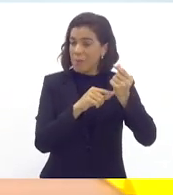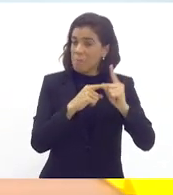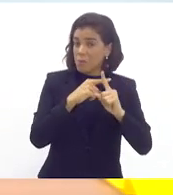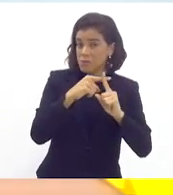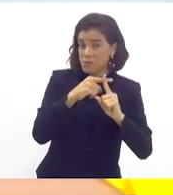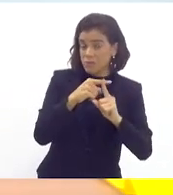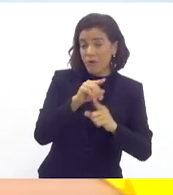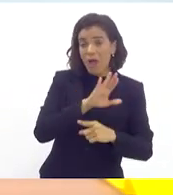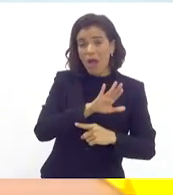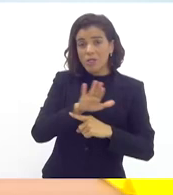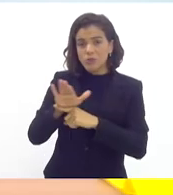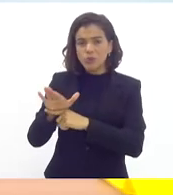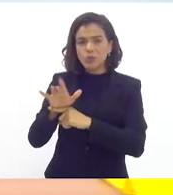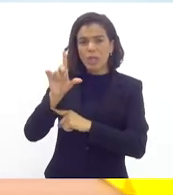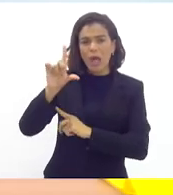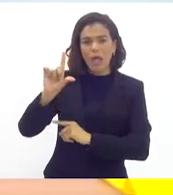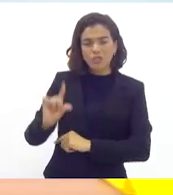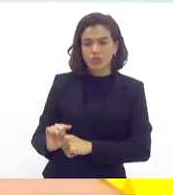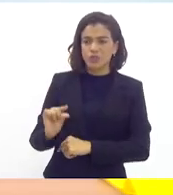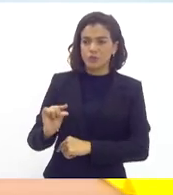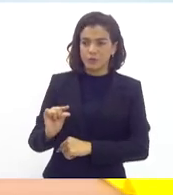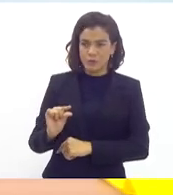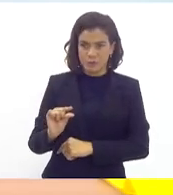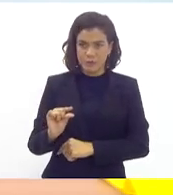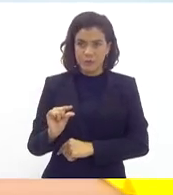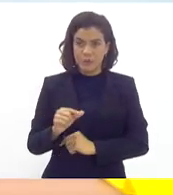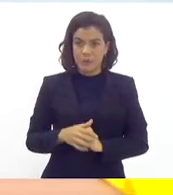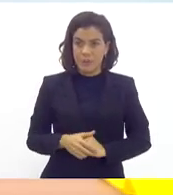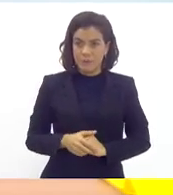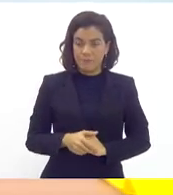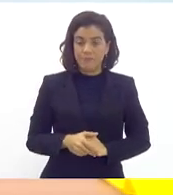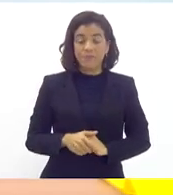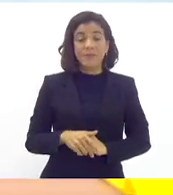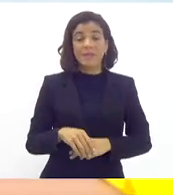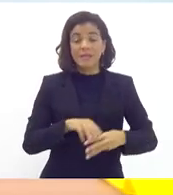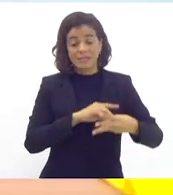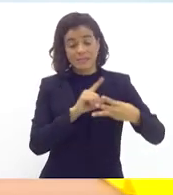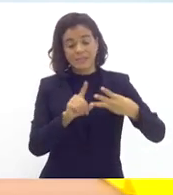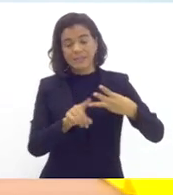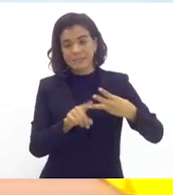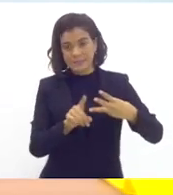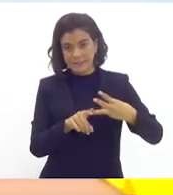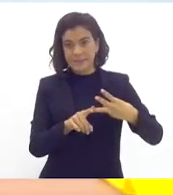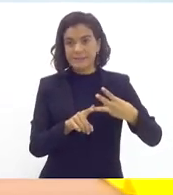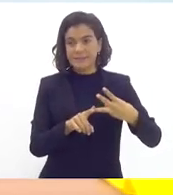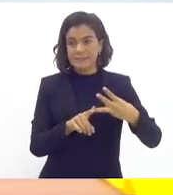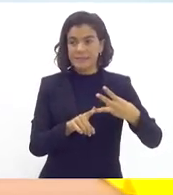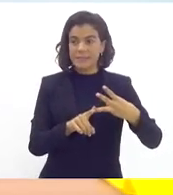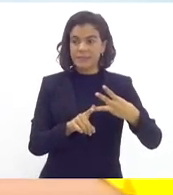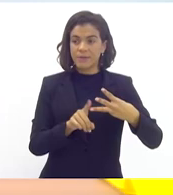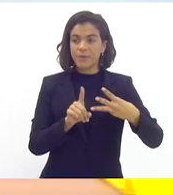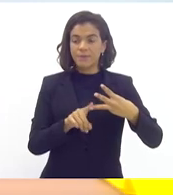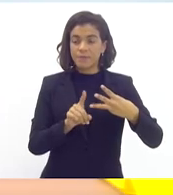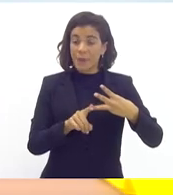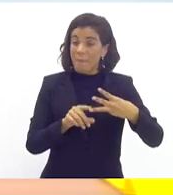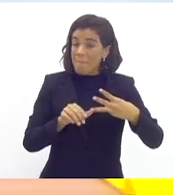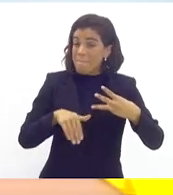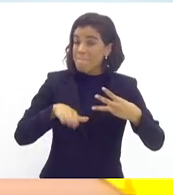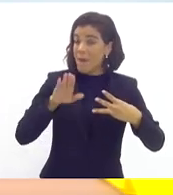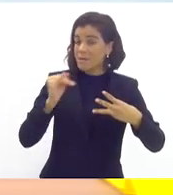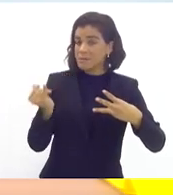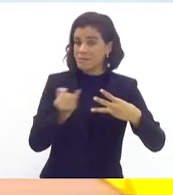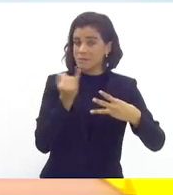que ajuda a reduzir a alíquota geral. Tá certo? Terceiro ponto, que esse é provavelmente o mais